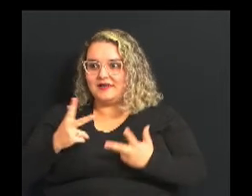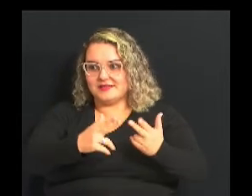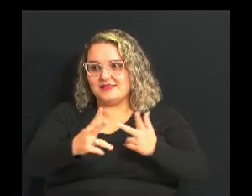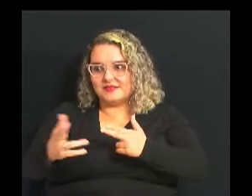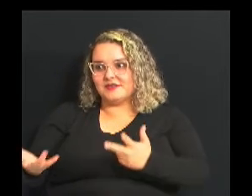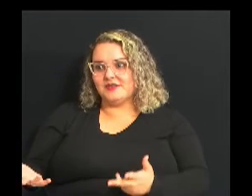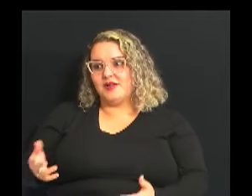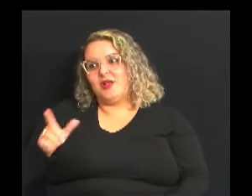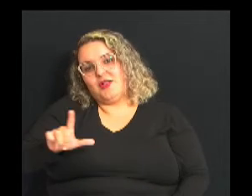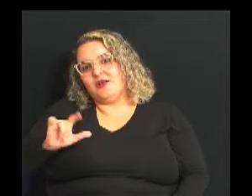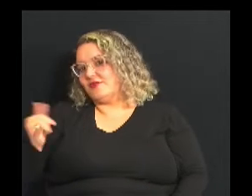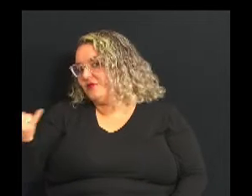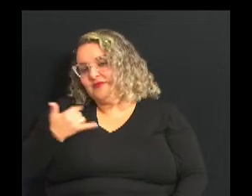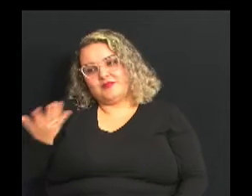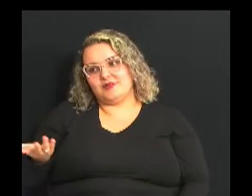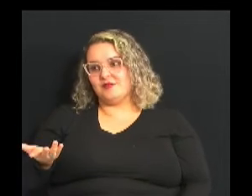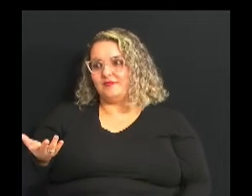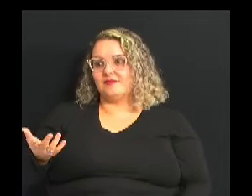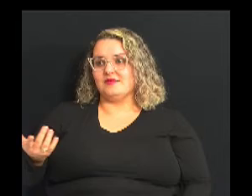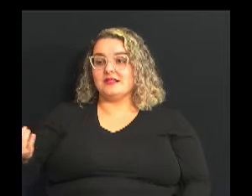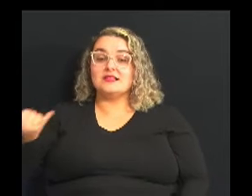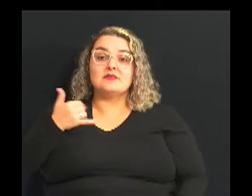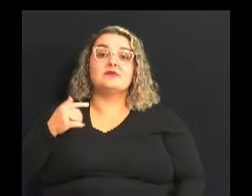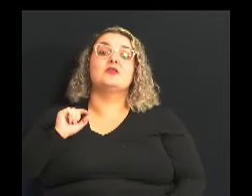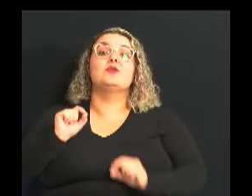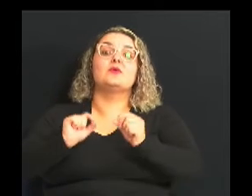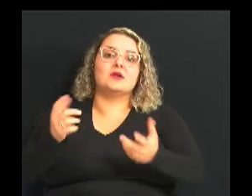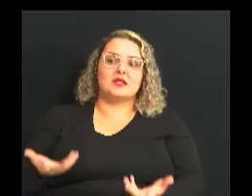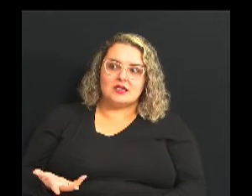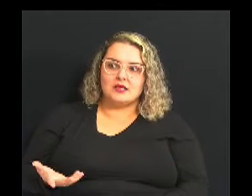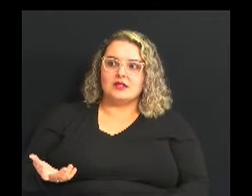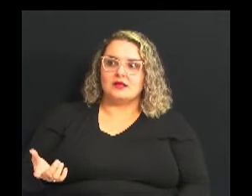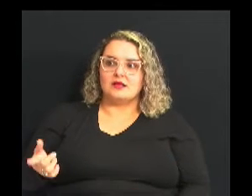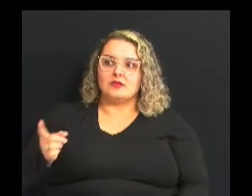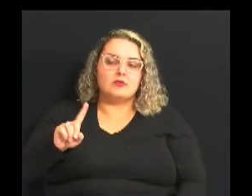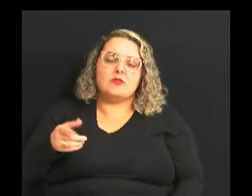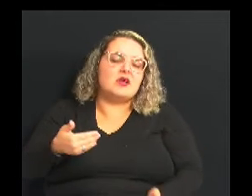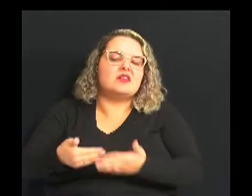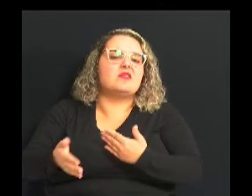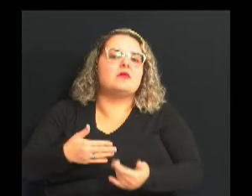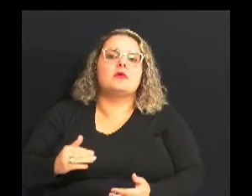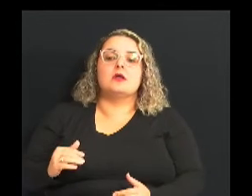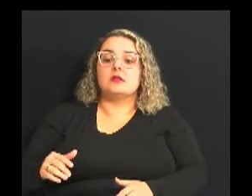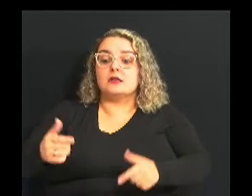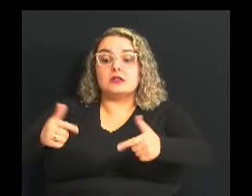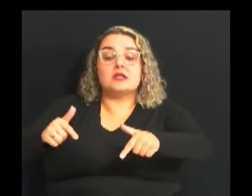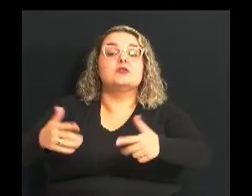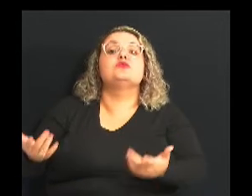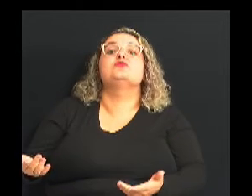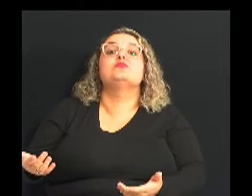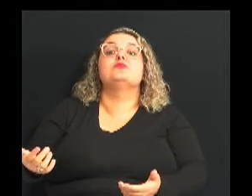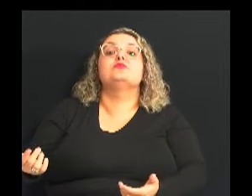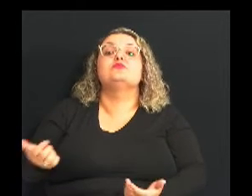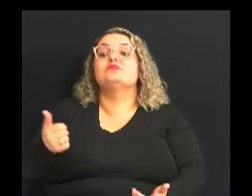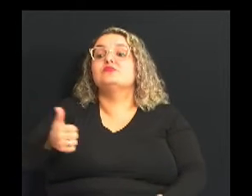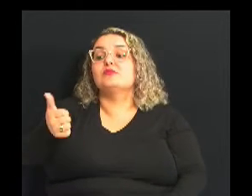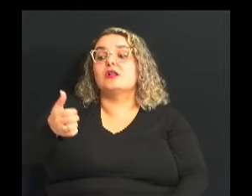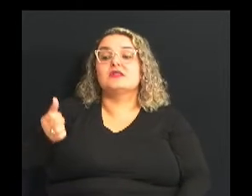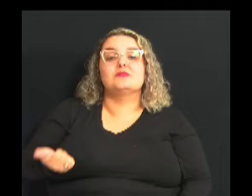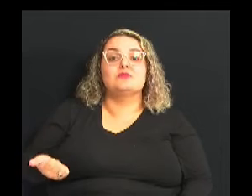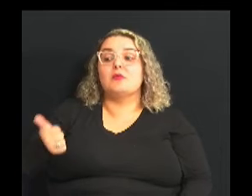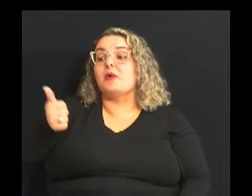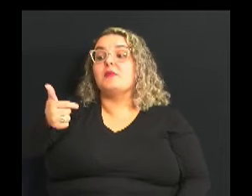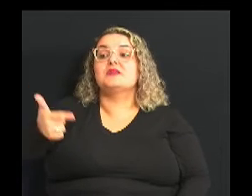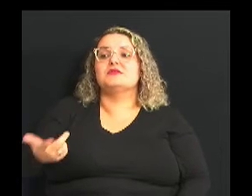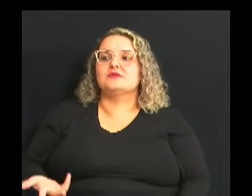nos contou. Mas aí ele disse o seguinte para a gente, mas não é à toa que vocês estão nessa posição. Por quê? Se você pegar a programação vocês de sábado